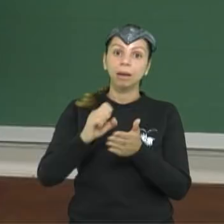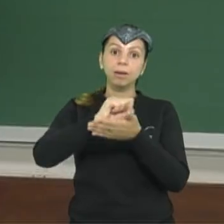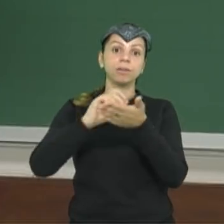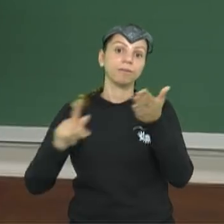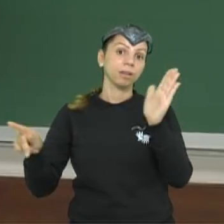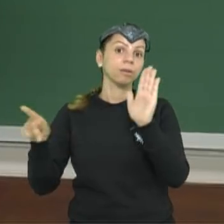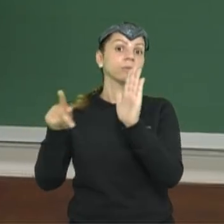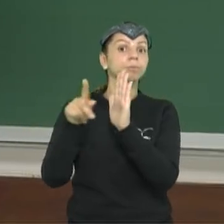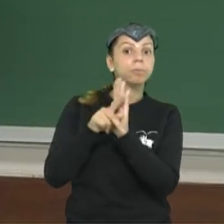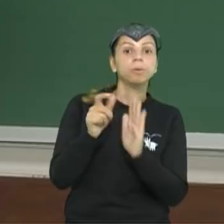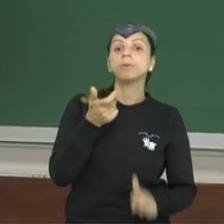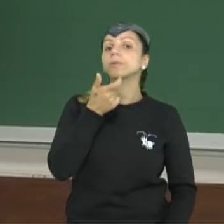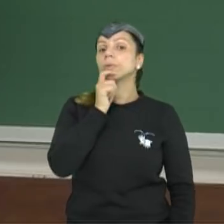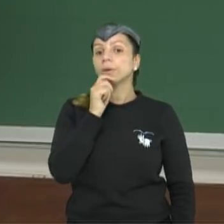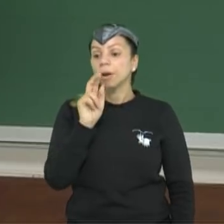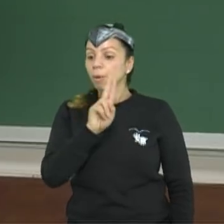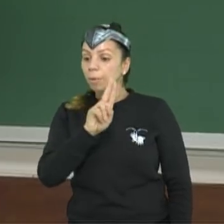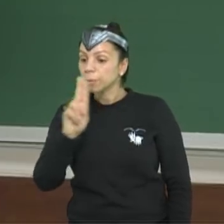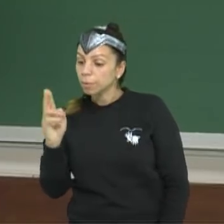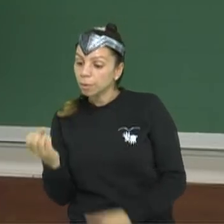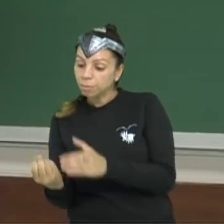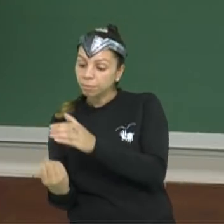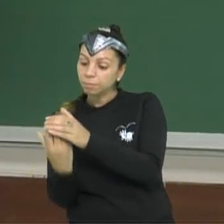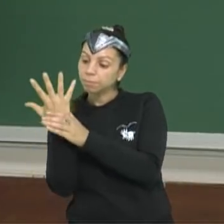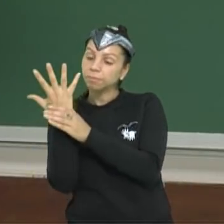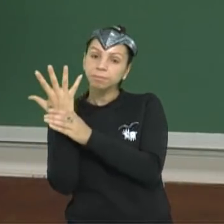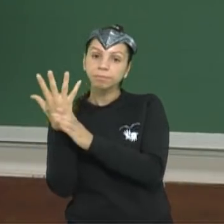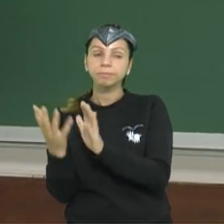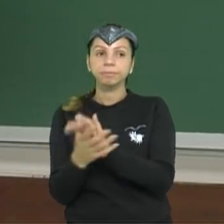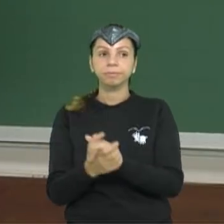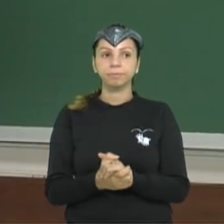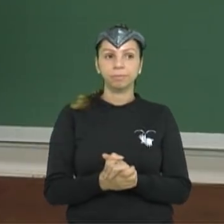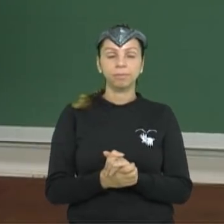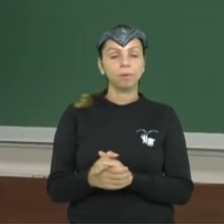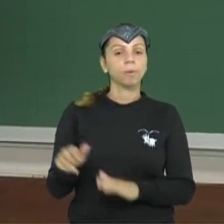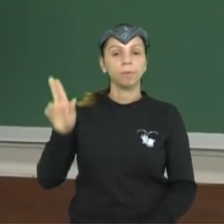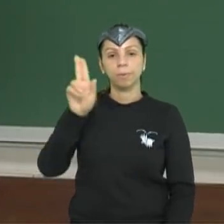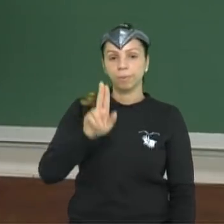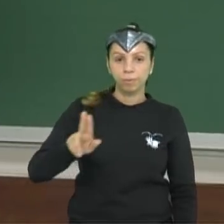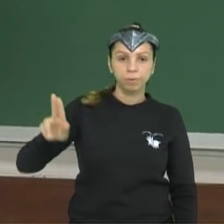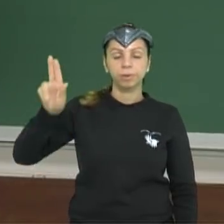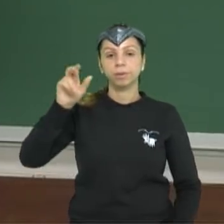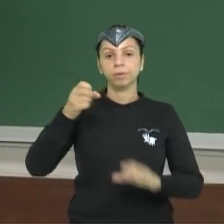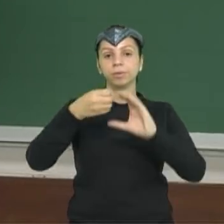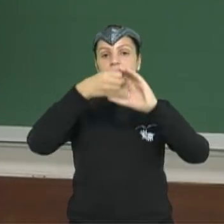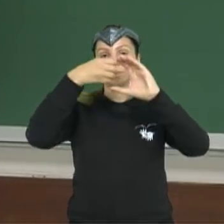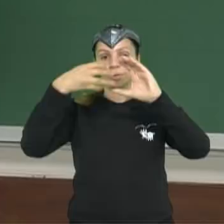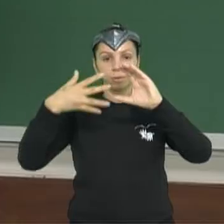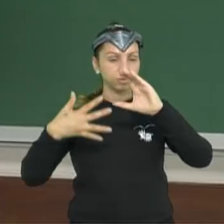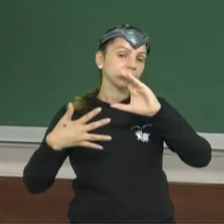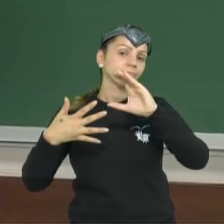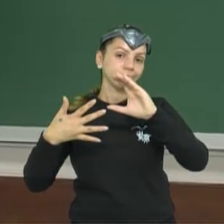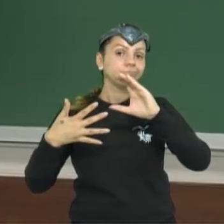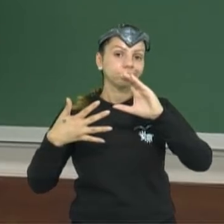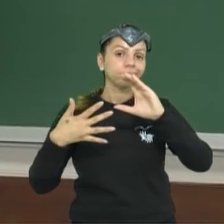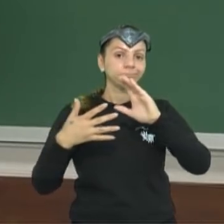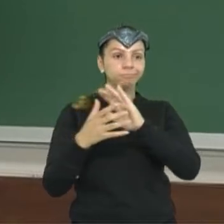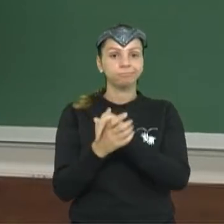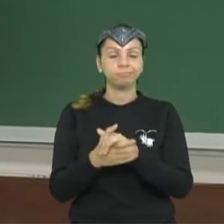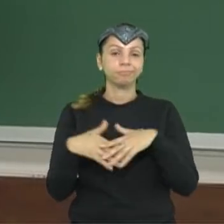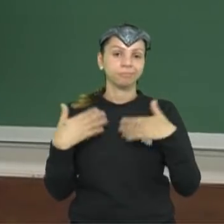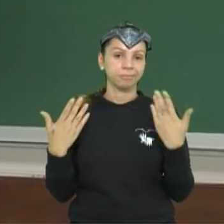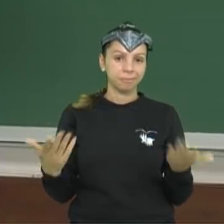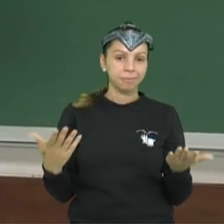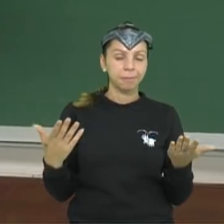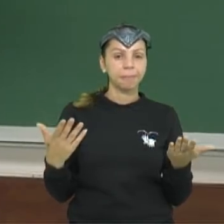vamos dar um nome para o nosso super-herói utilizando uma característica que a gente dá para ele.